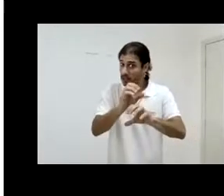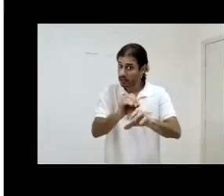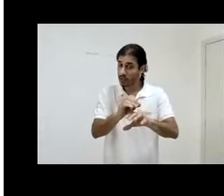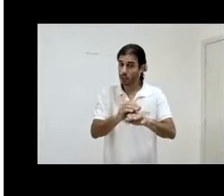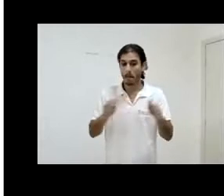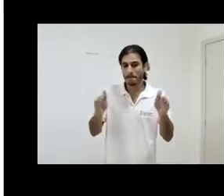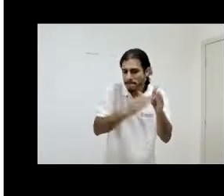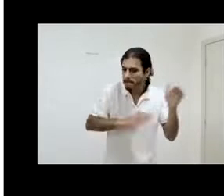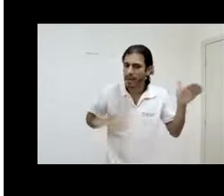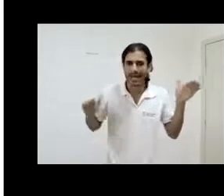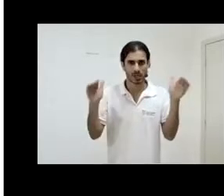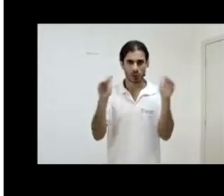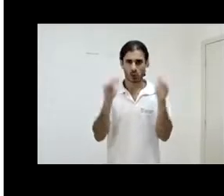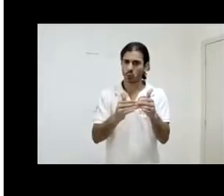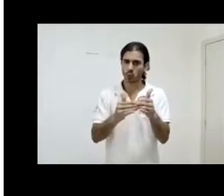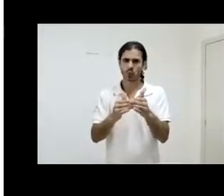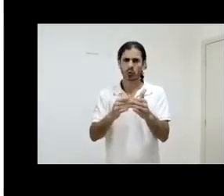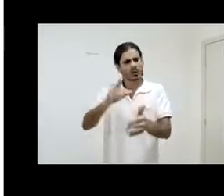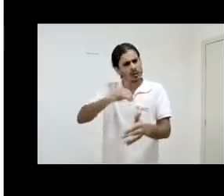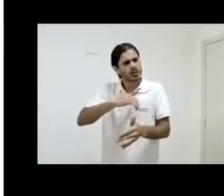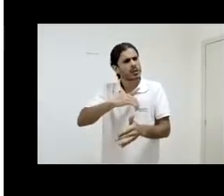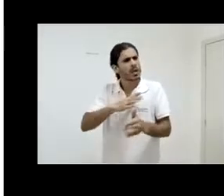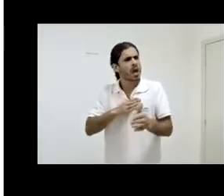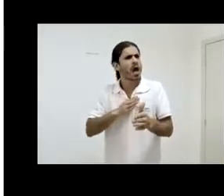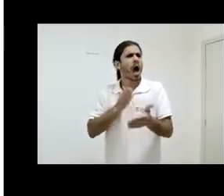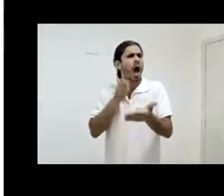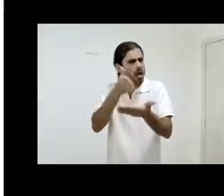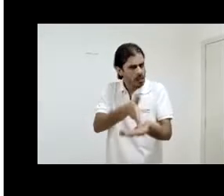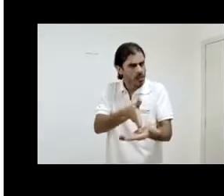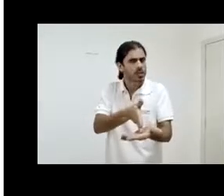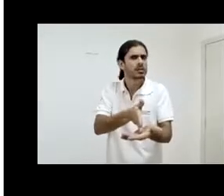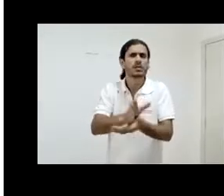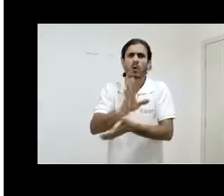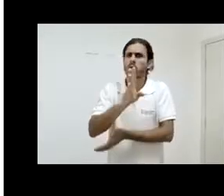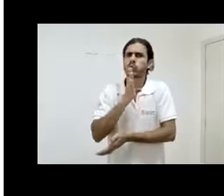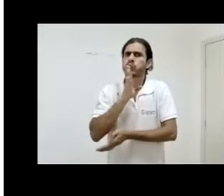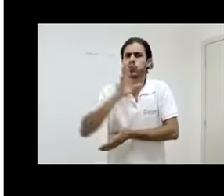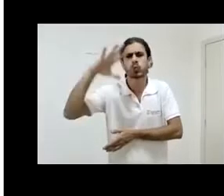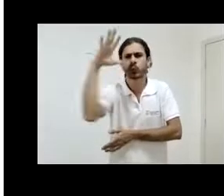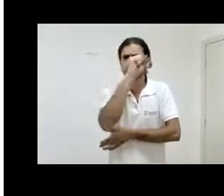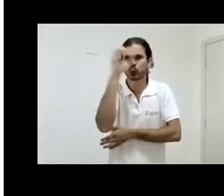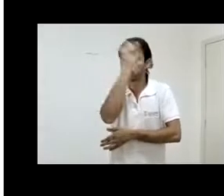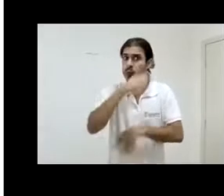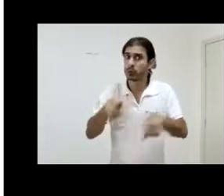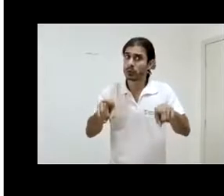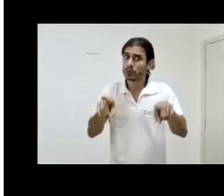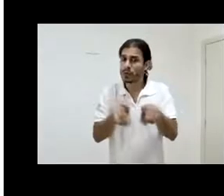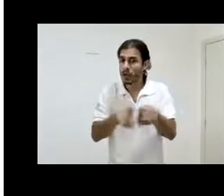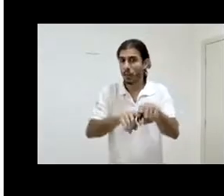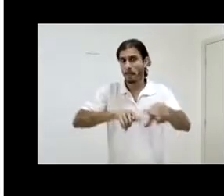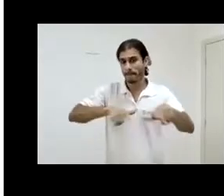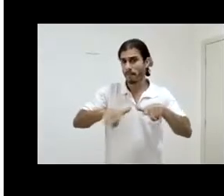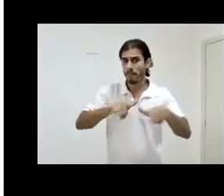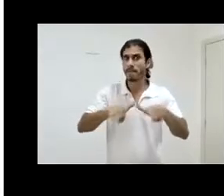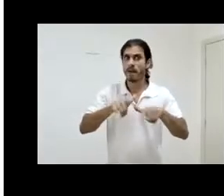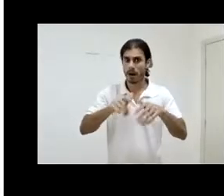ao conhecimento, à cultura e às mediações necessárias para trabalhar e produzir a